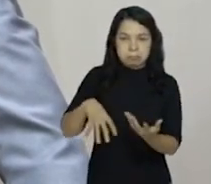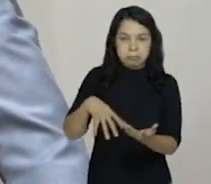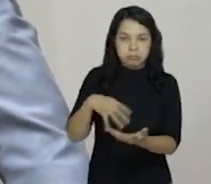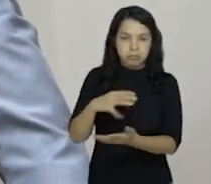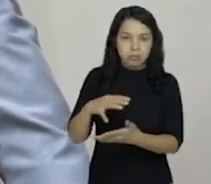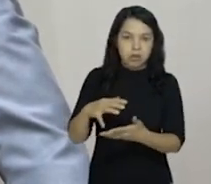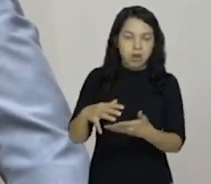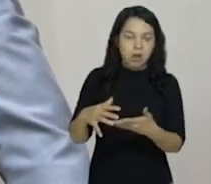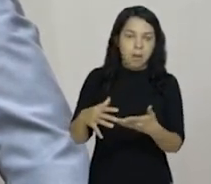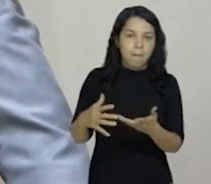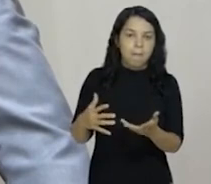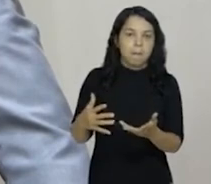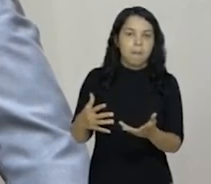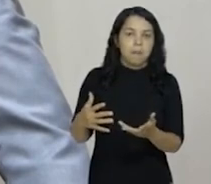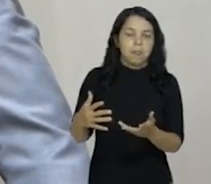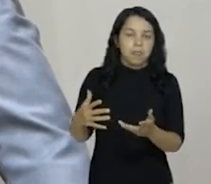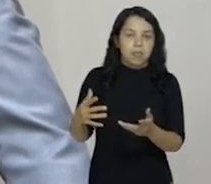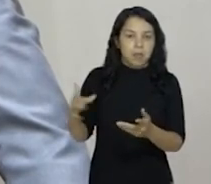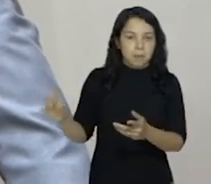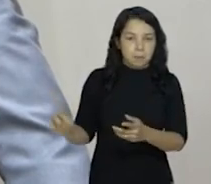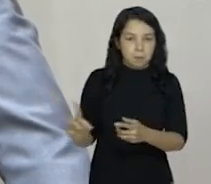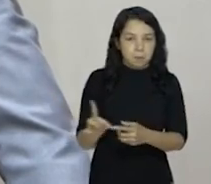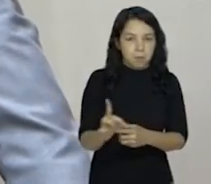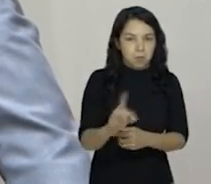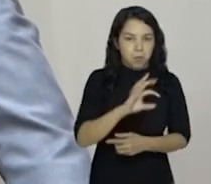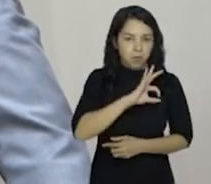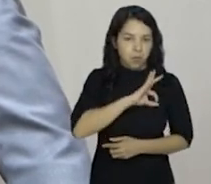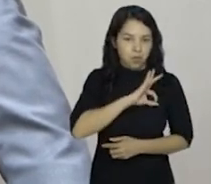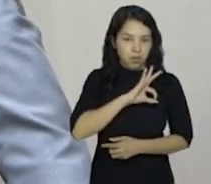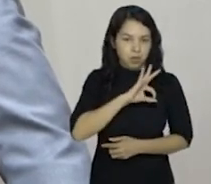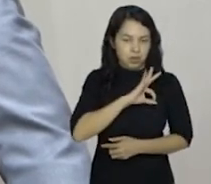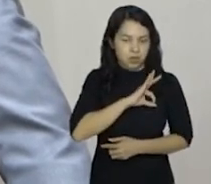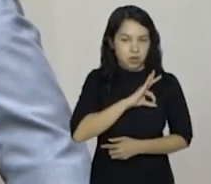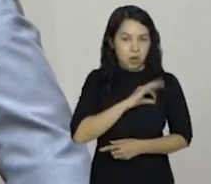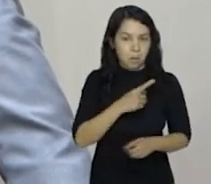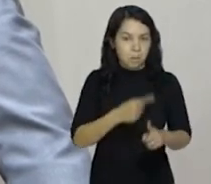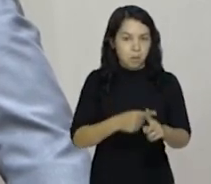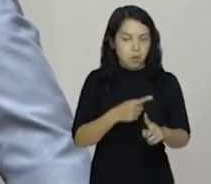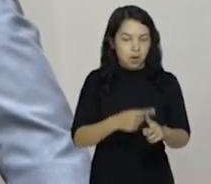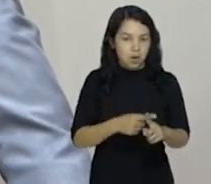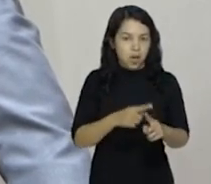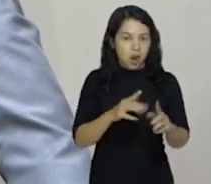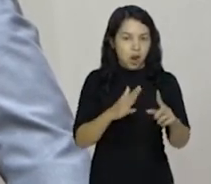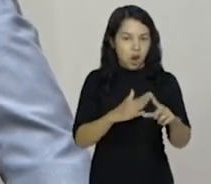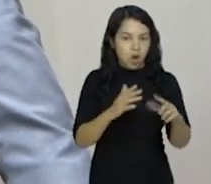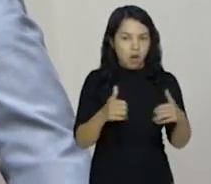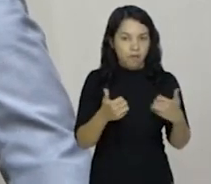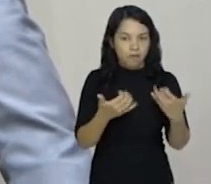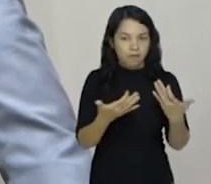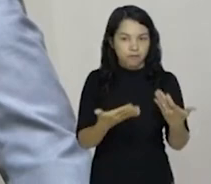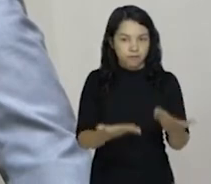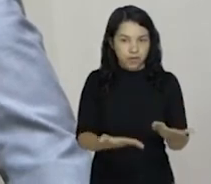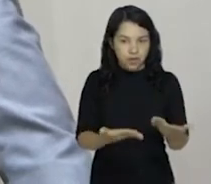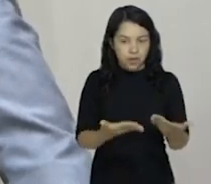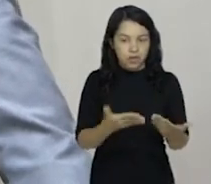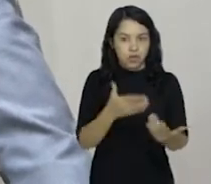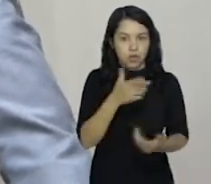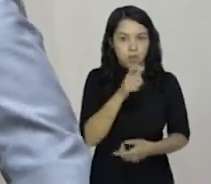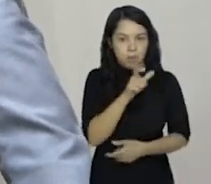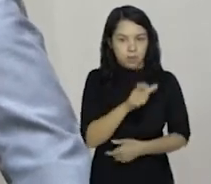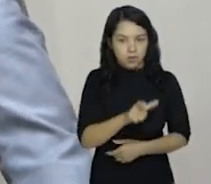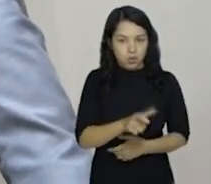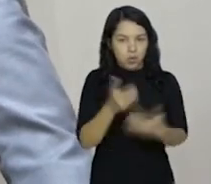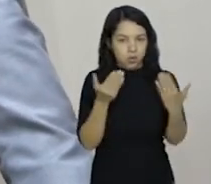em frente a uma loja foi abordado pela polícia por conta de uma denúncia de